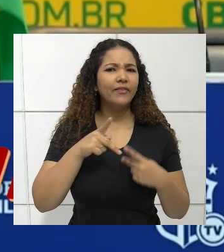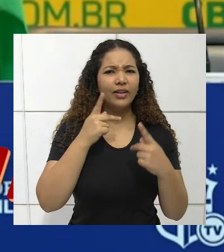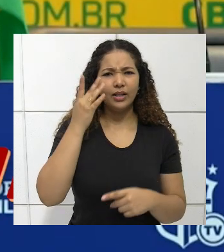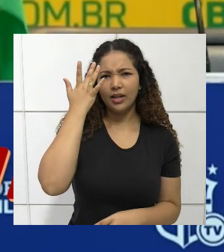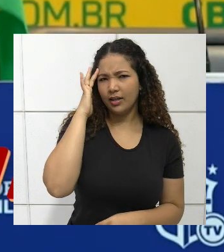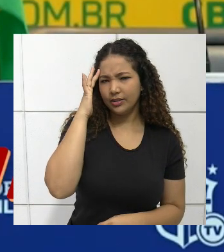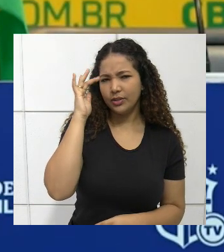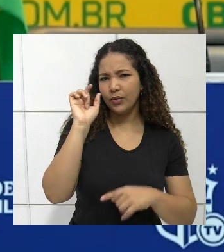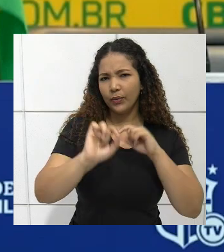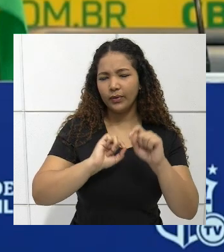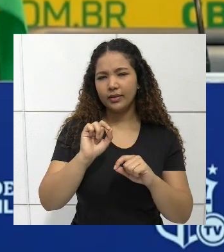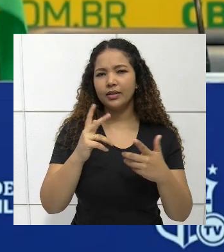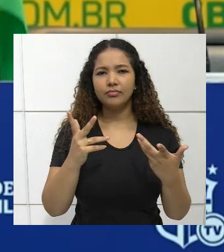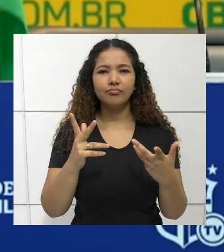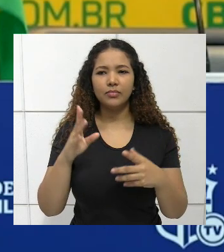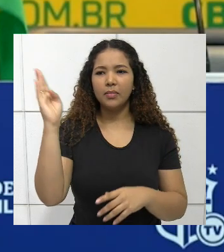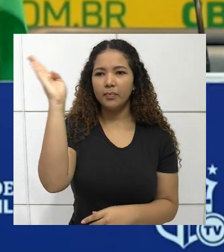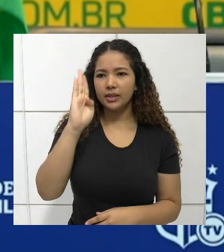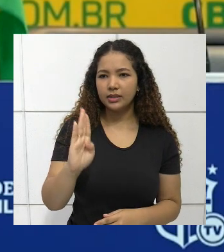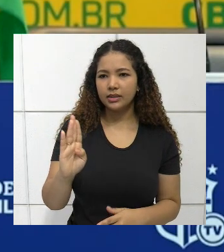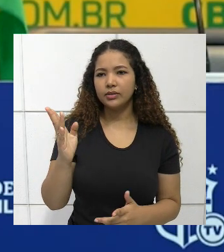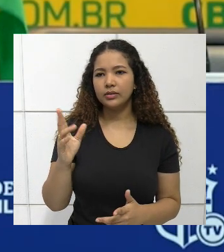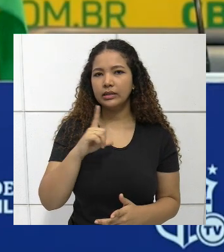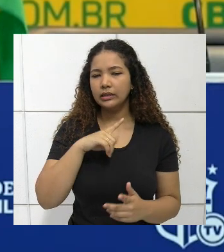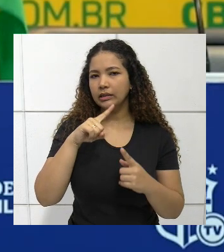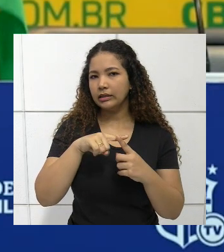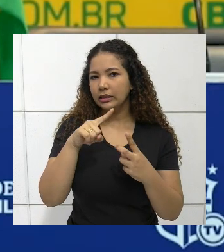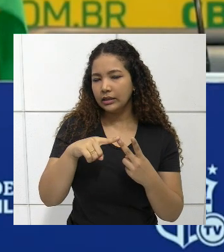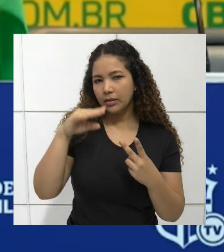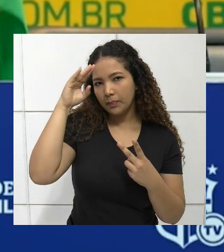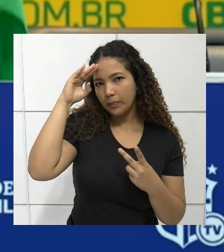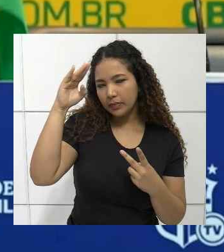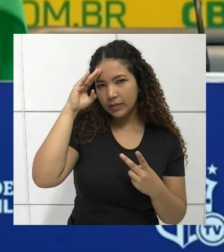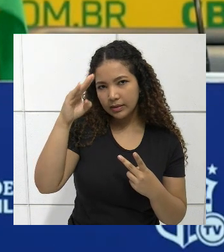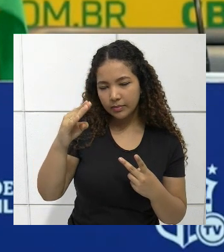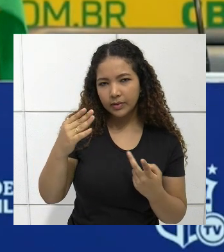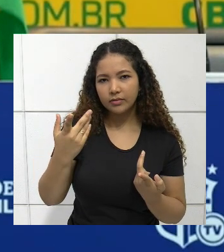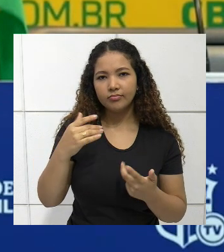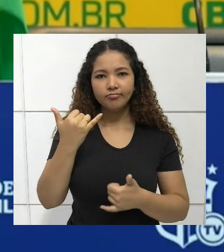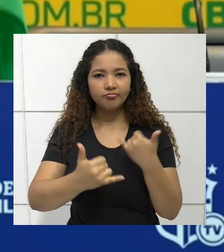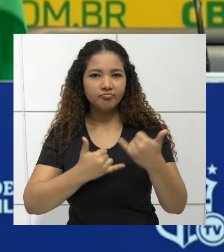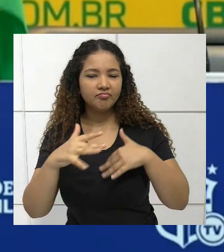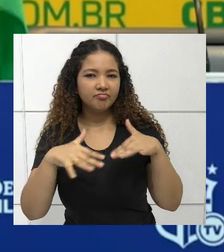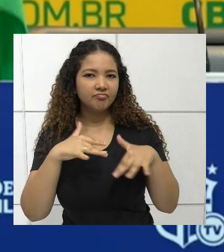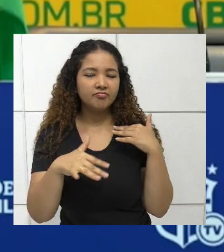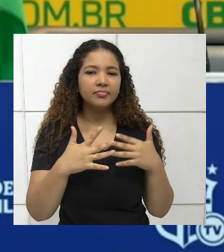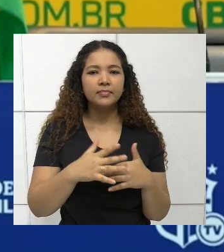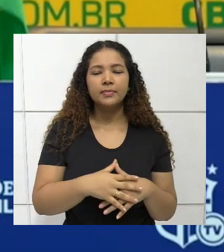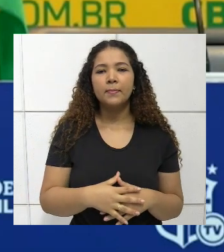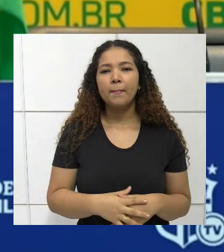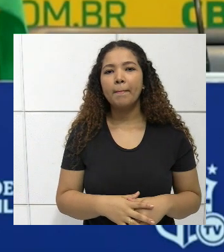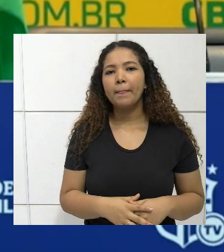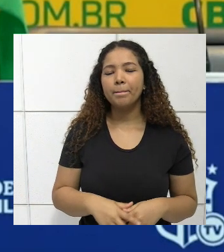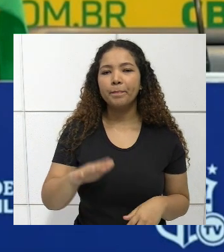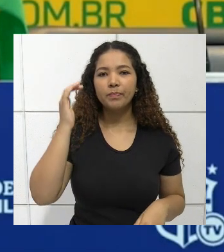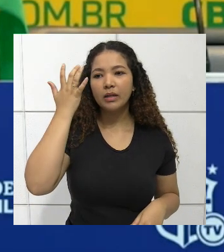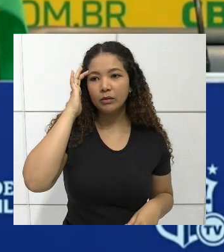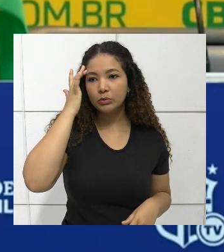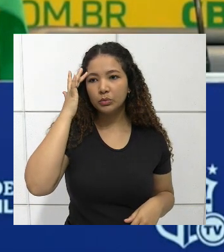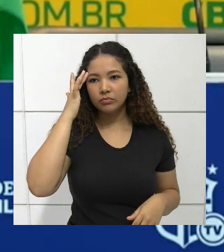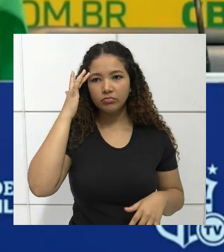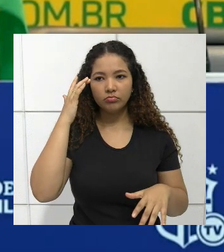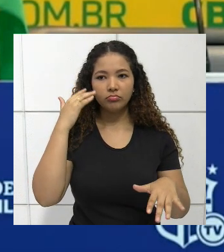gente ficou em dois aspectos principais, assim, no término das jogadas. Eu achei que o time jogou mal, o